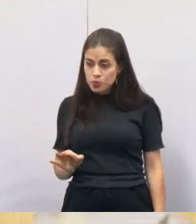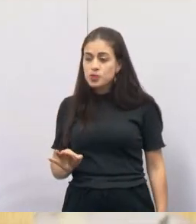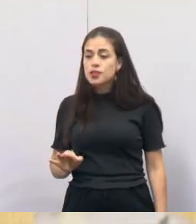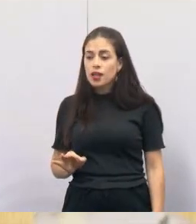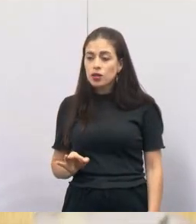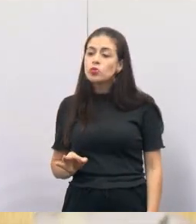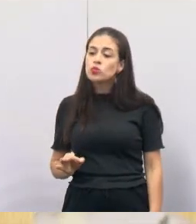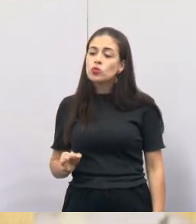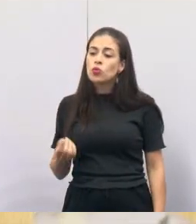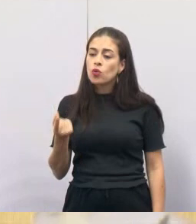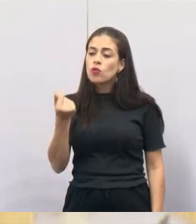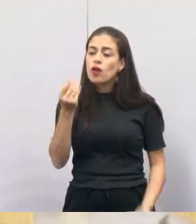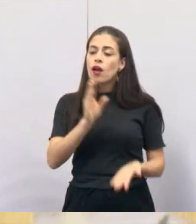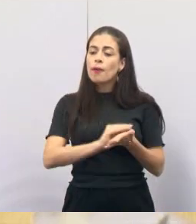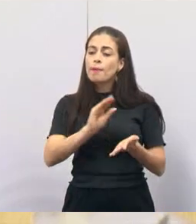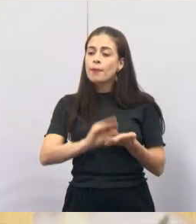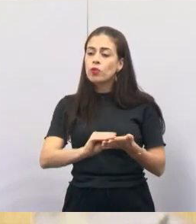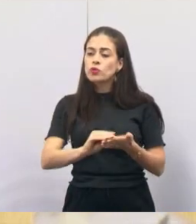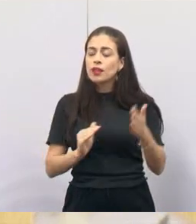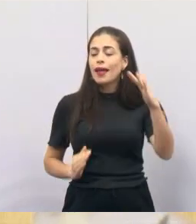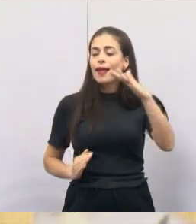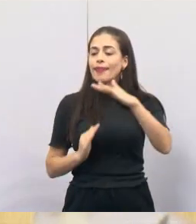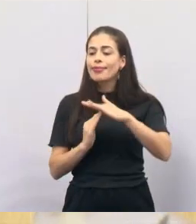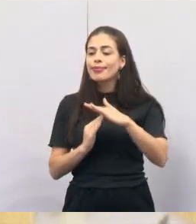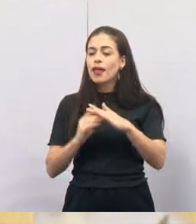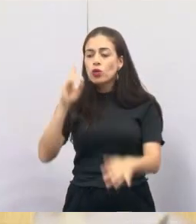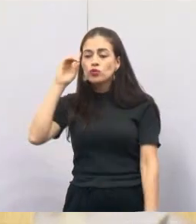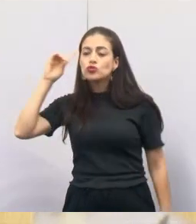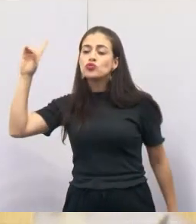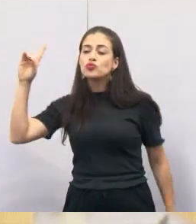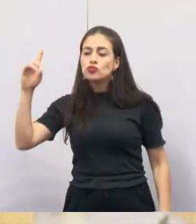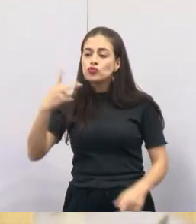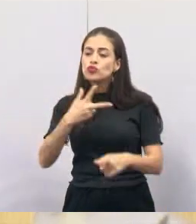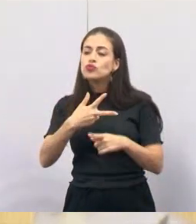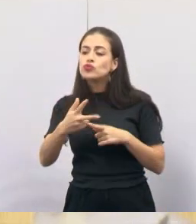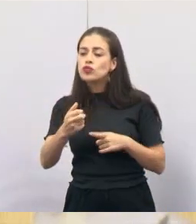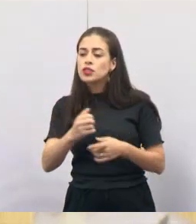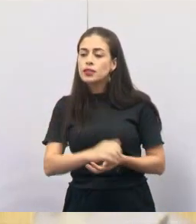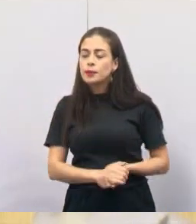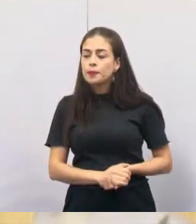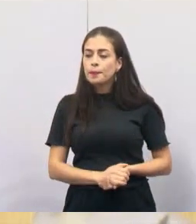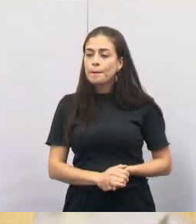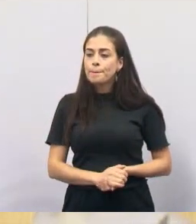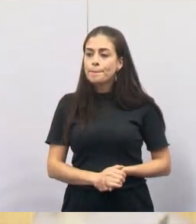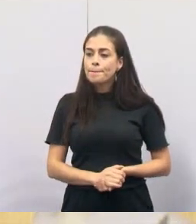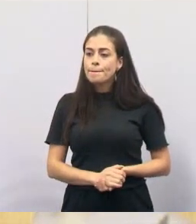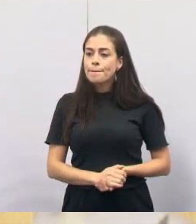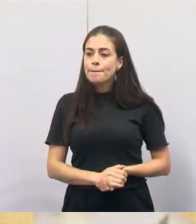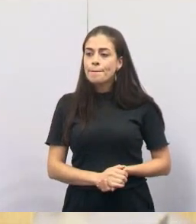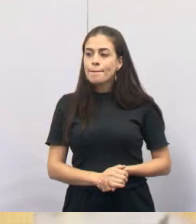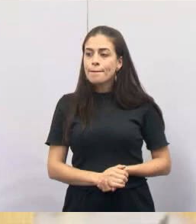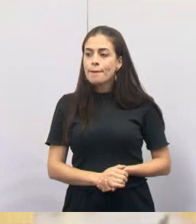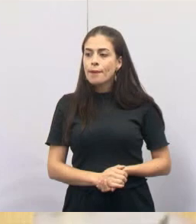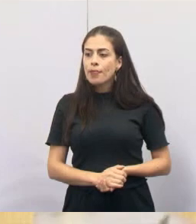infração até a data do vencimento, ou seja, aplicando 40% de descontos.